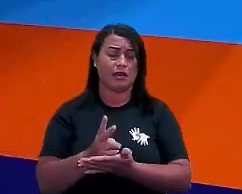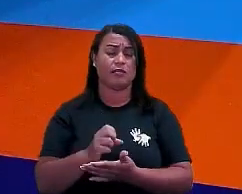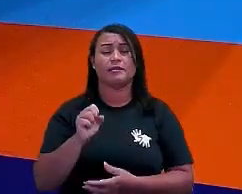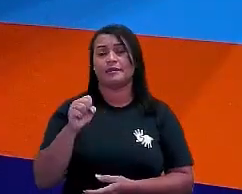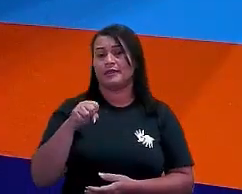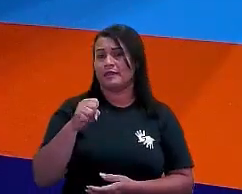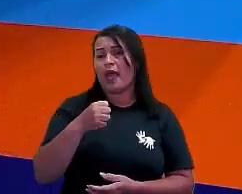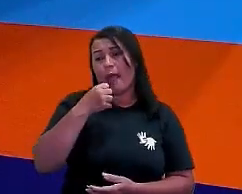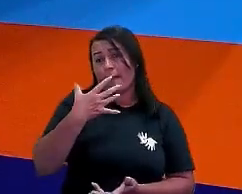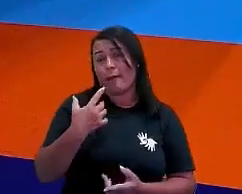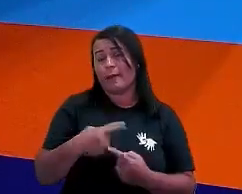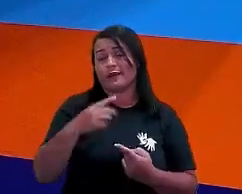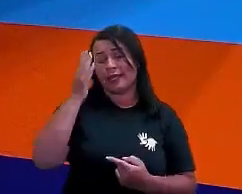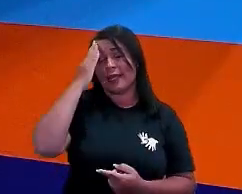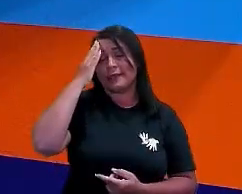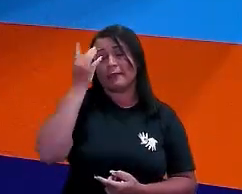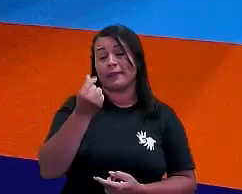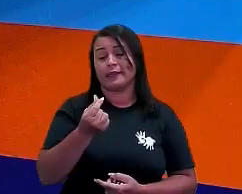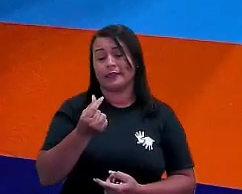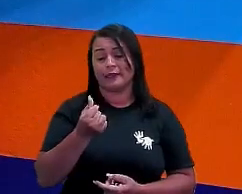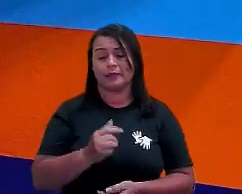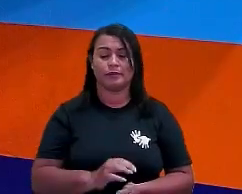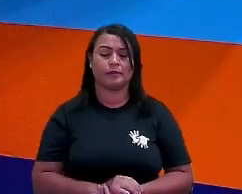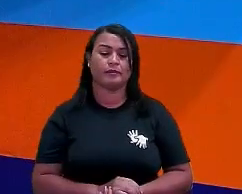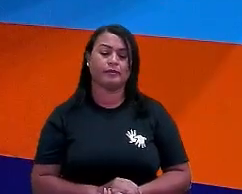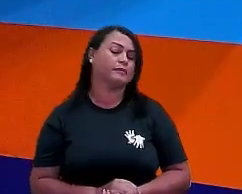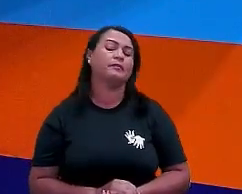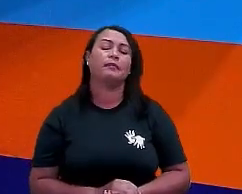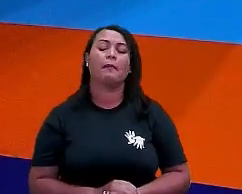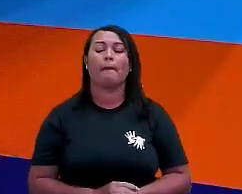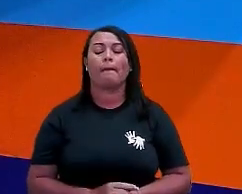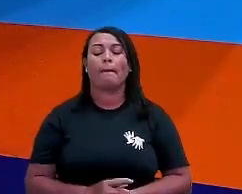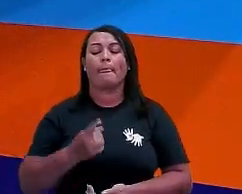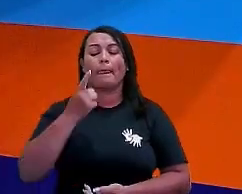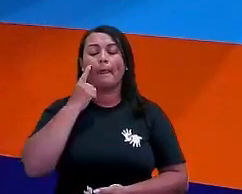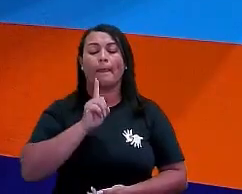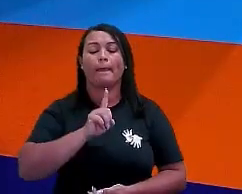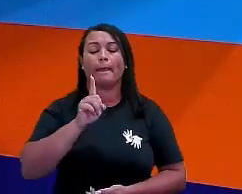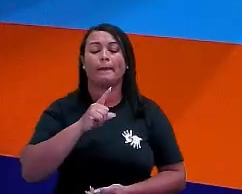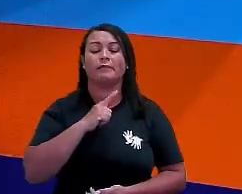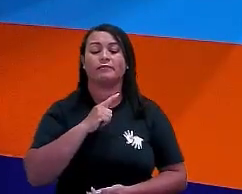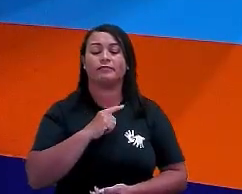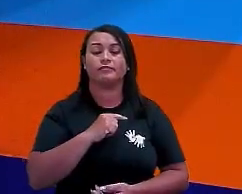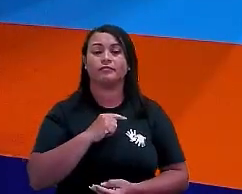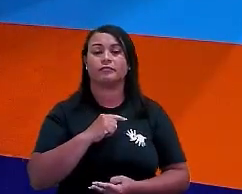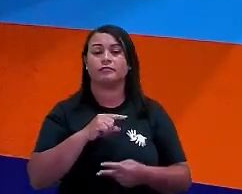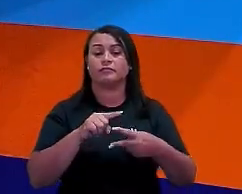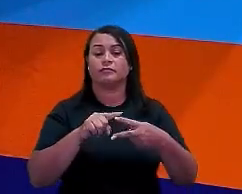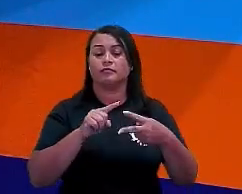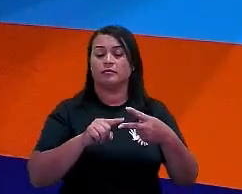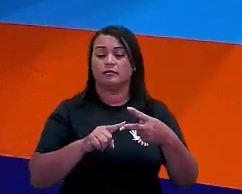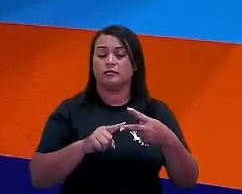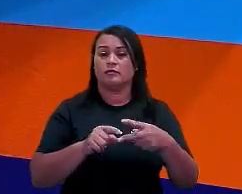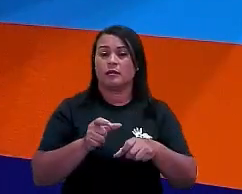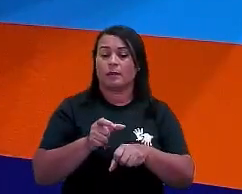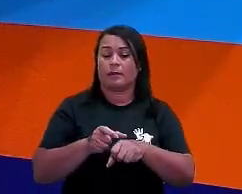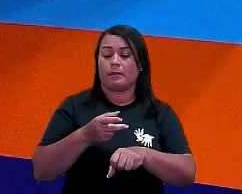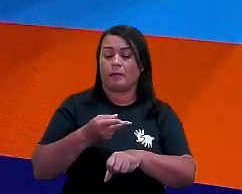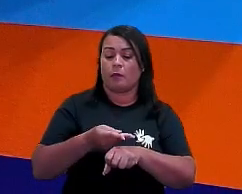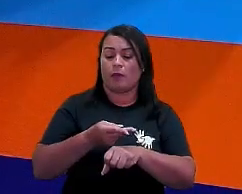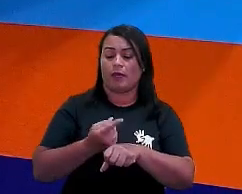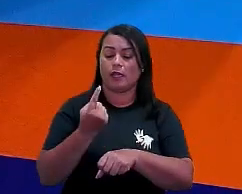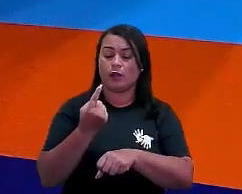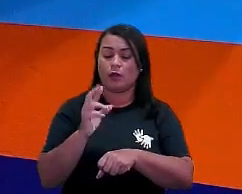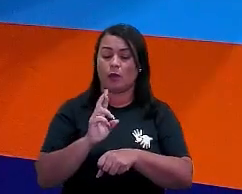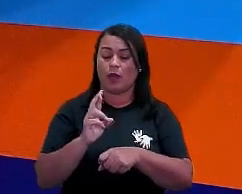de dinheiro, tá certo? Agora, preste atenção, eu tenho duas moedas de